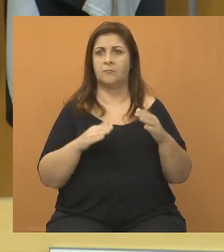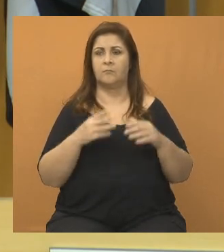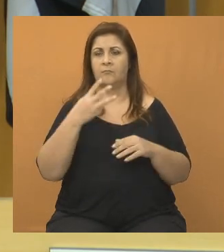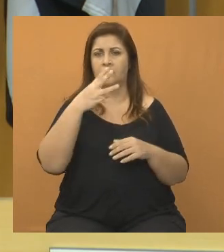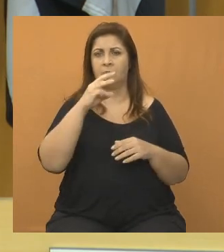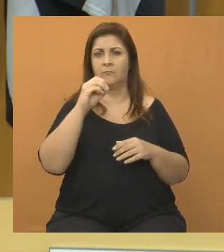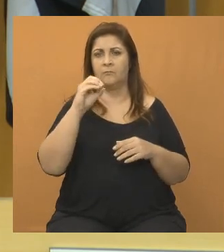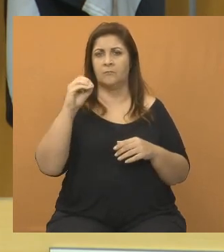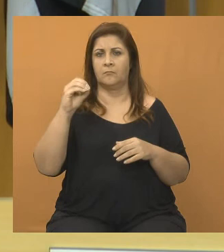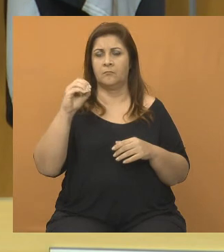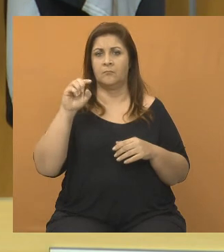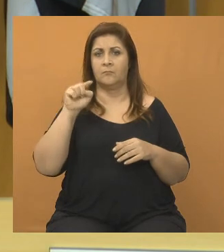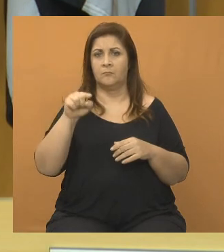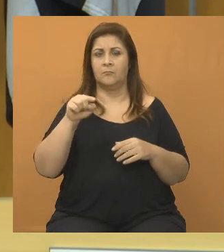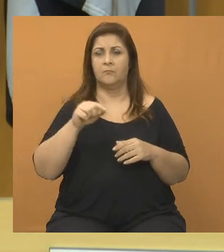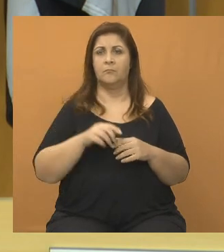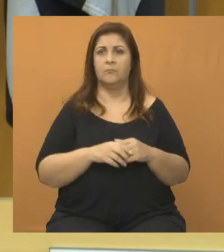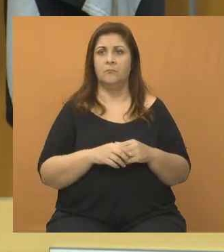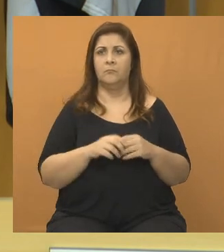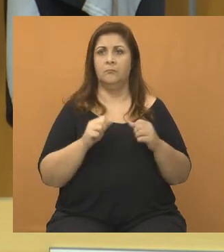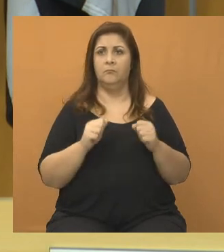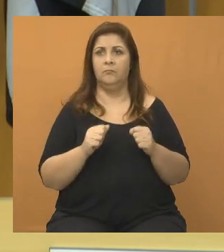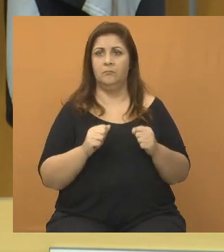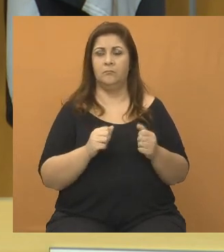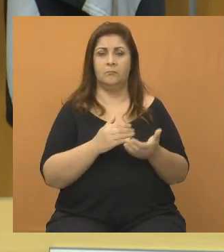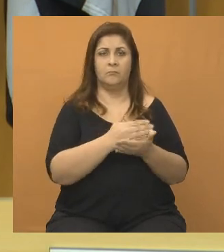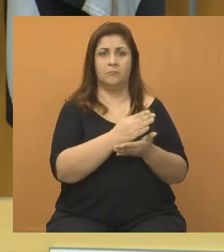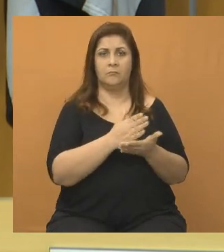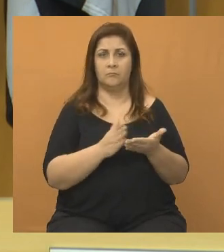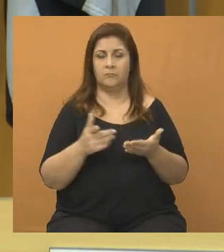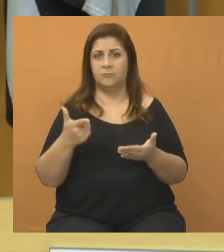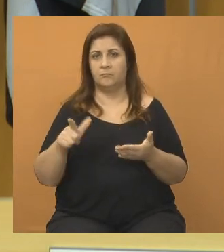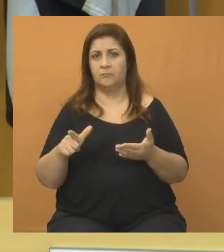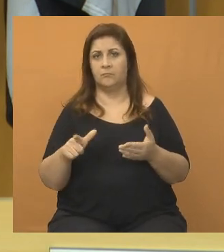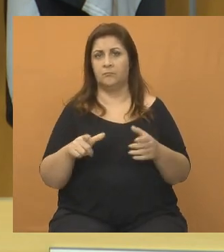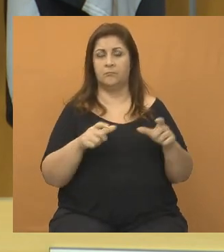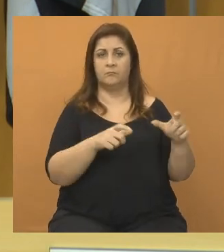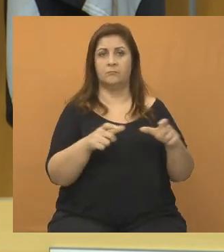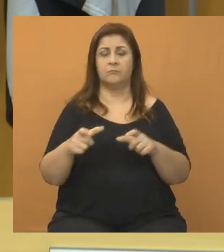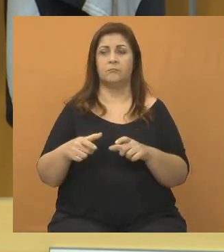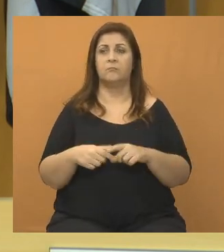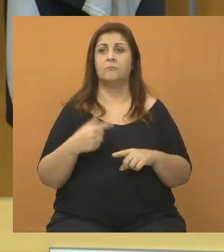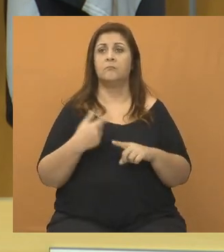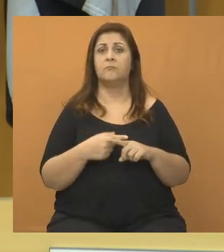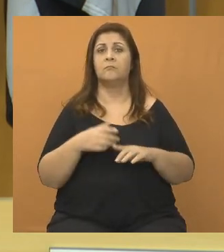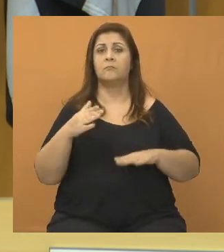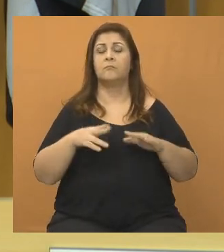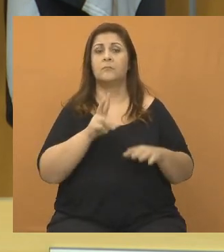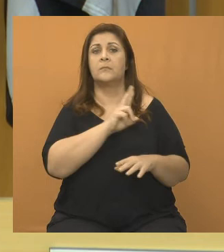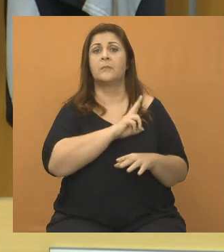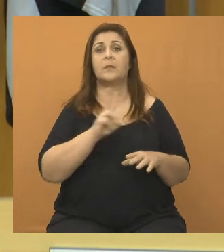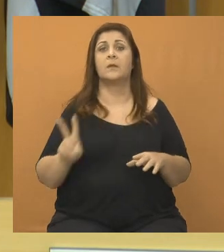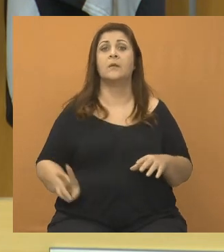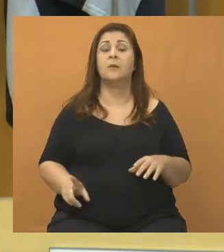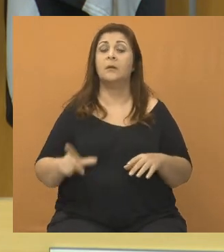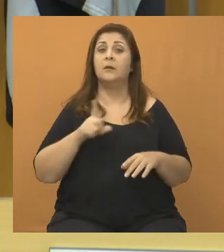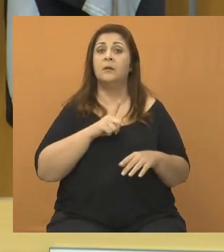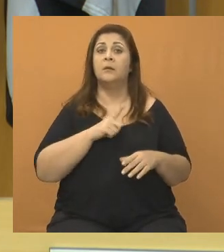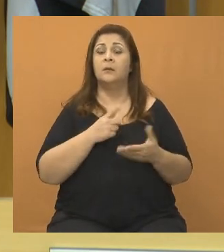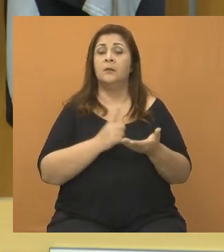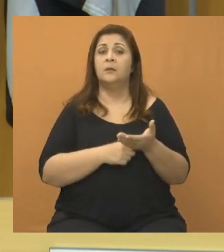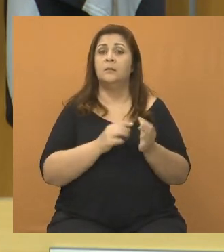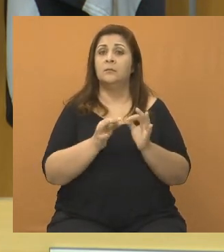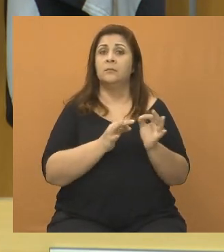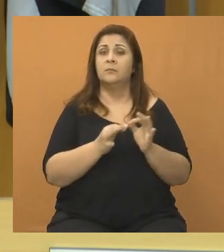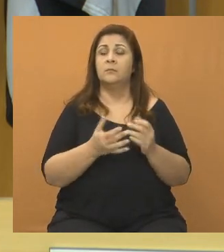os 50%, né, que pode ser destinado para as demais áreas. Por quê? Porque, às vezes, o vereador está com um projeto e esse projeto ele